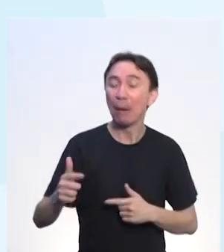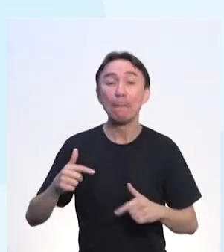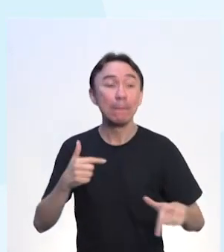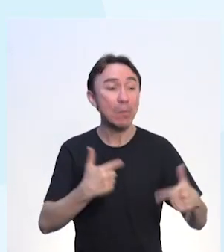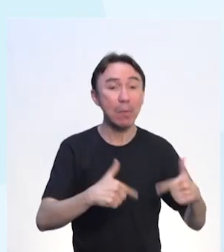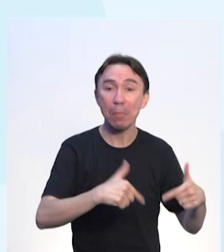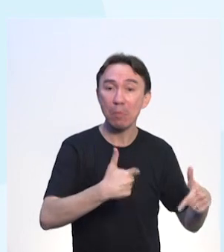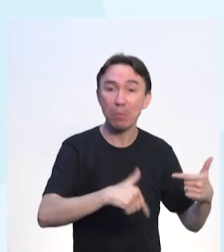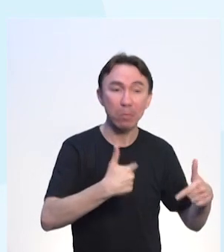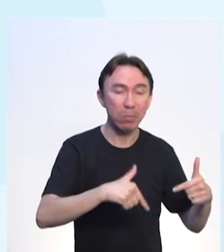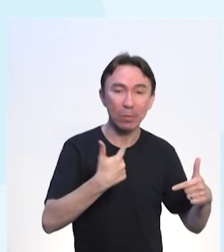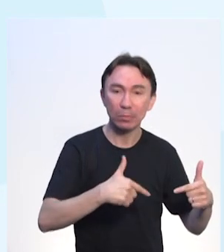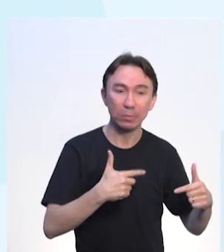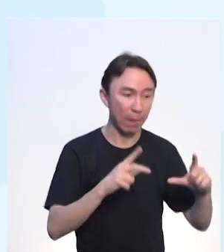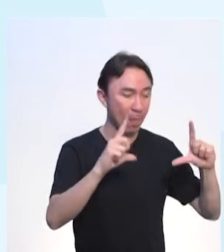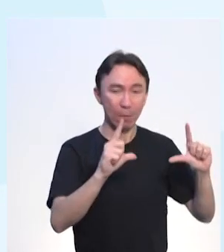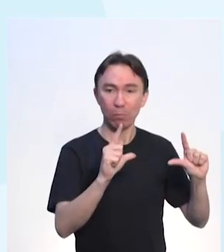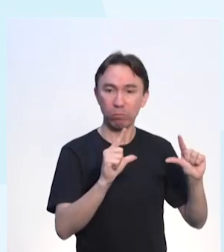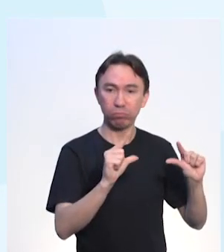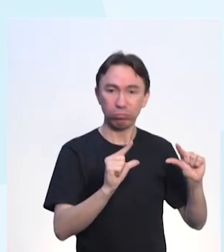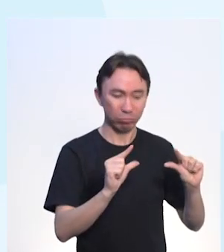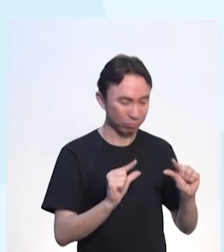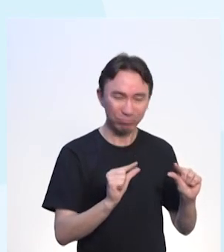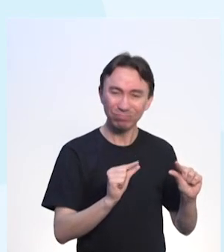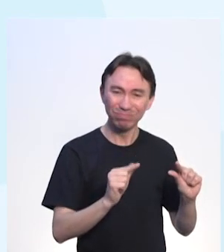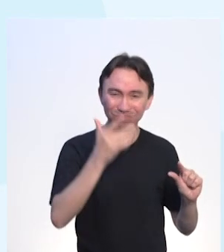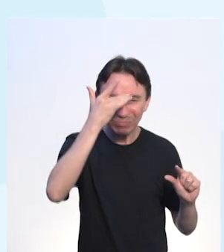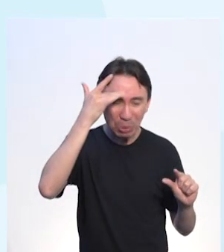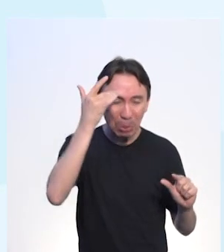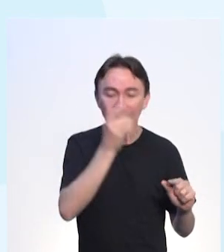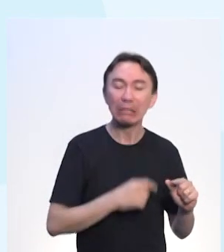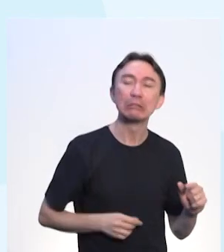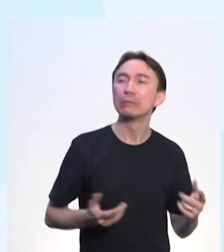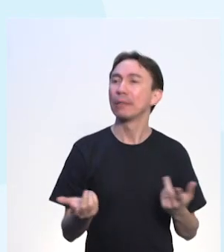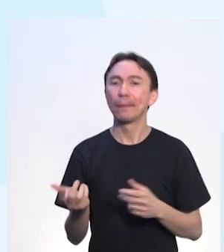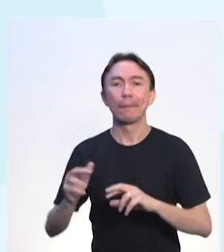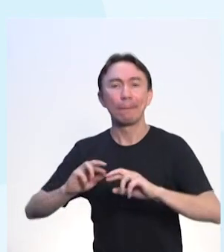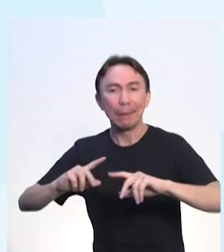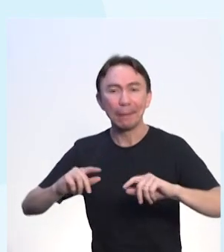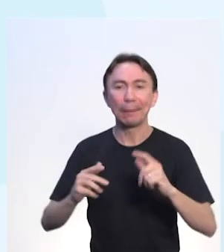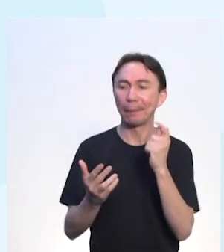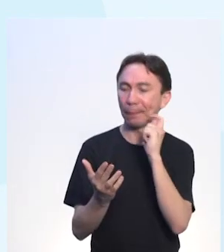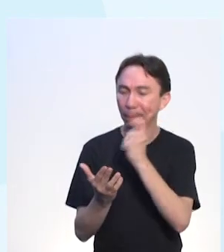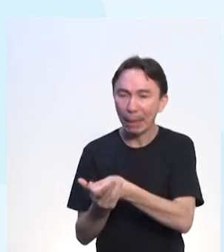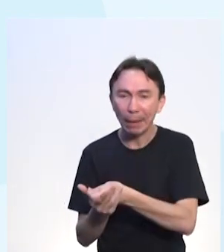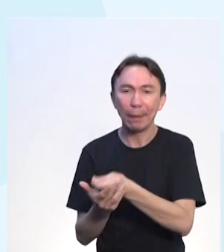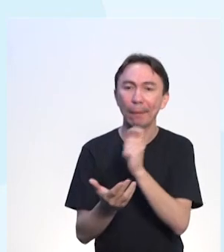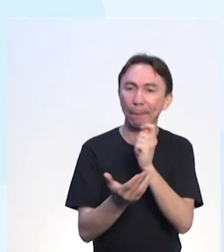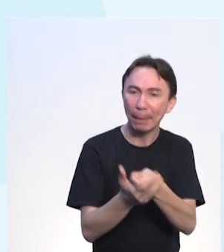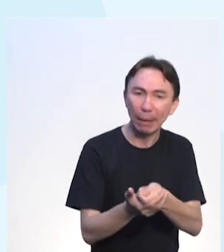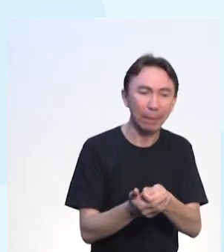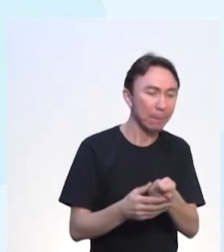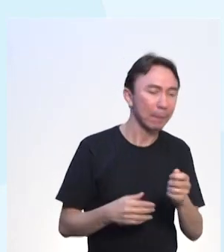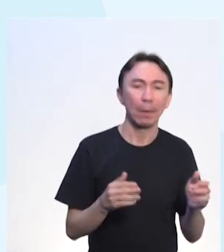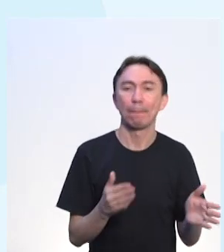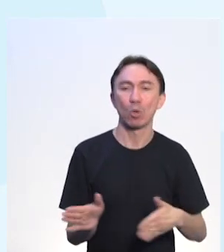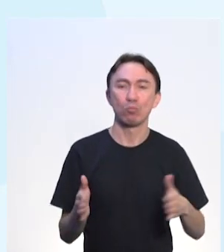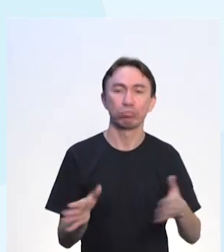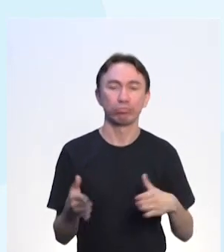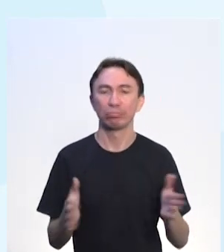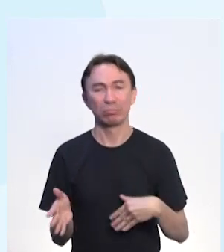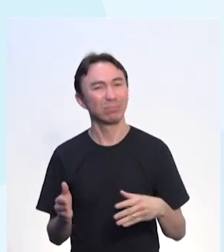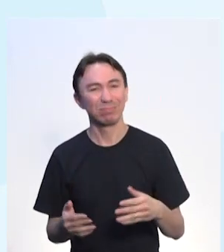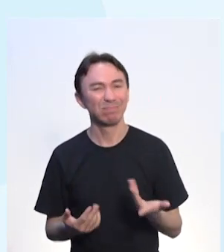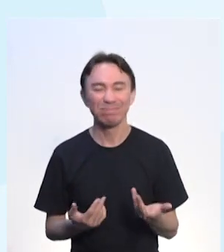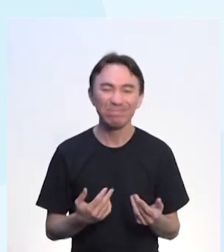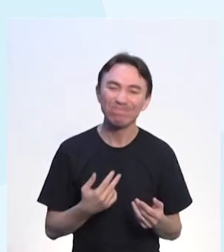demanda, né? Porque se você tem uma crise, as pessoas não têm todo esse dinheiro para gastar e você não vai ficar produzindo a mais para isso. Então,